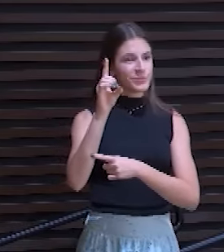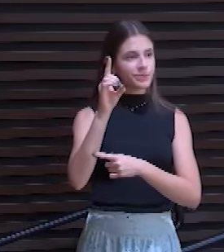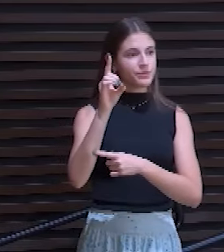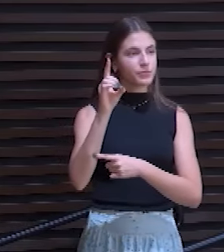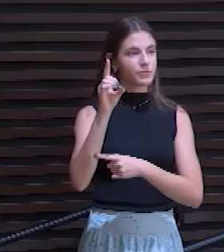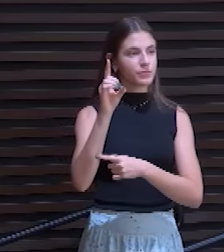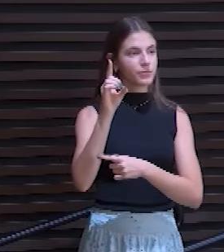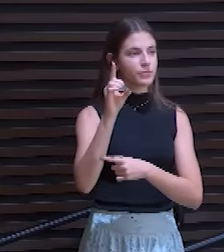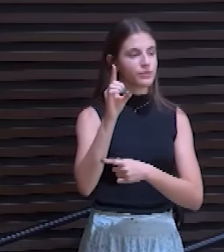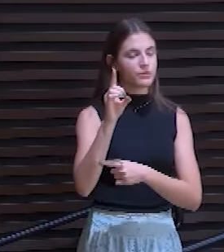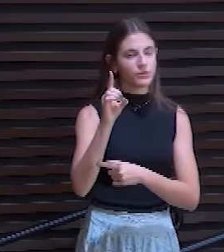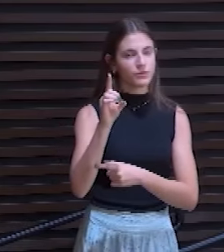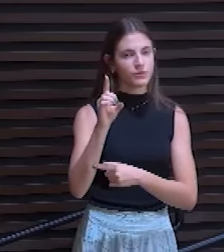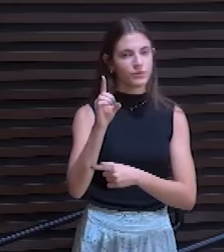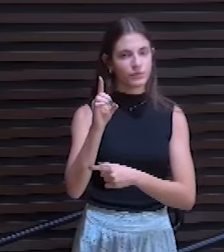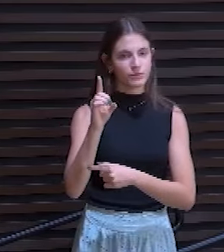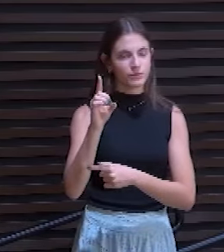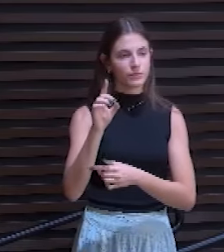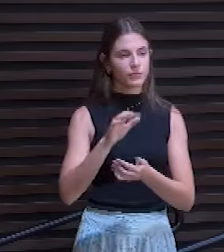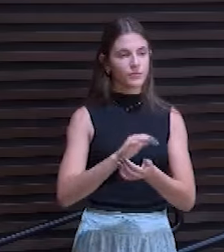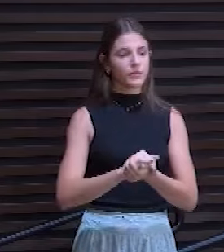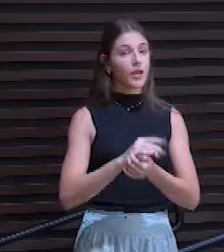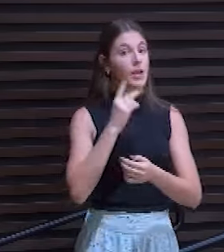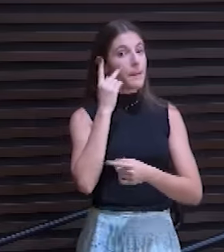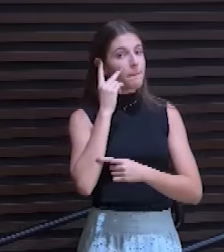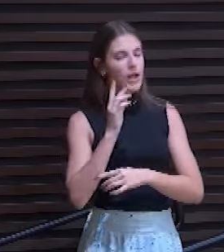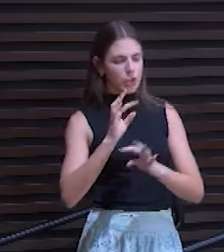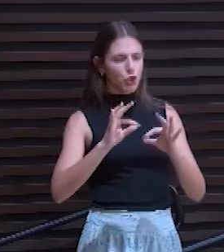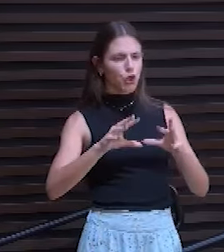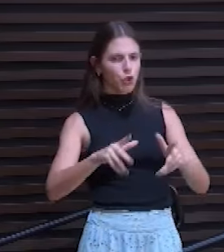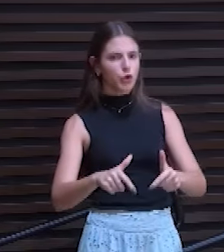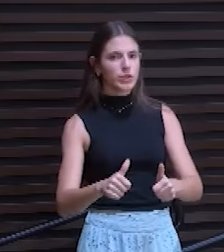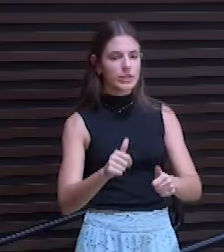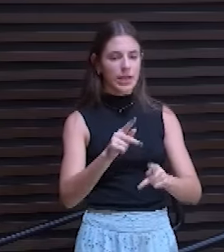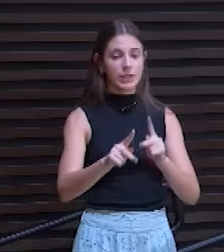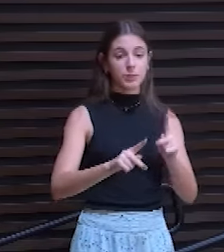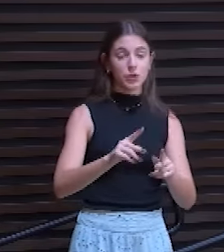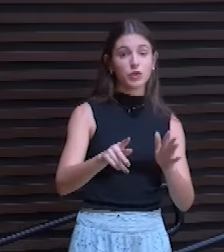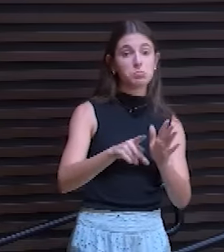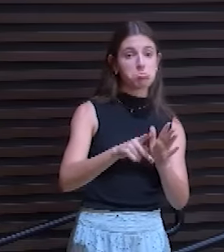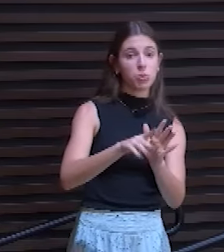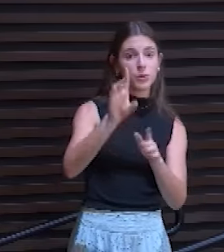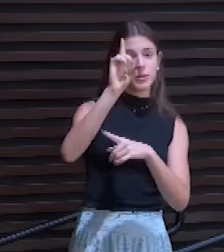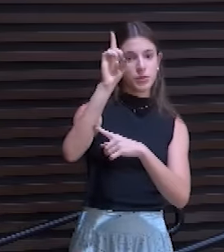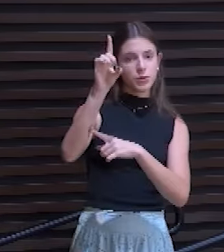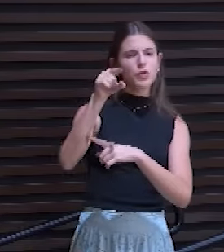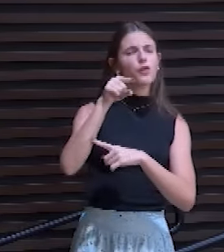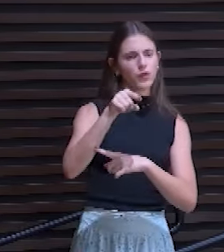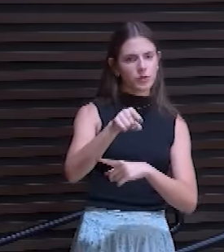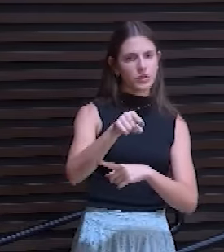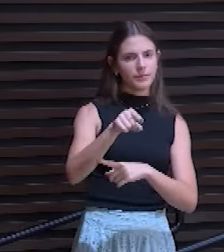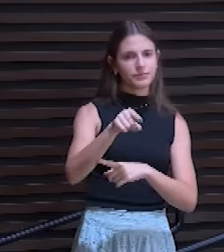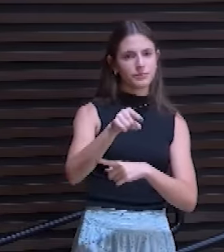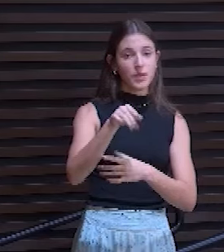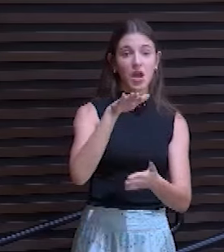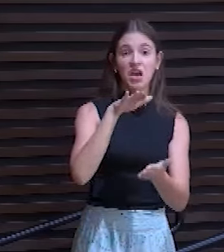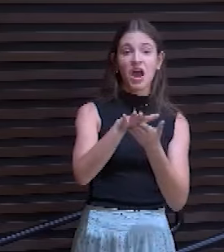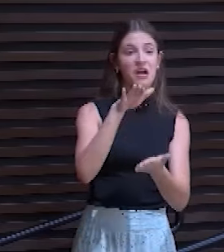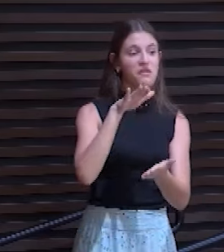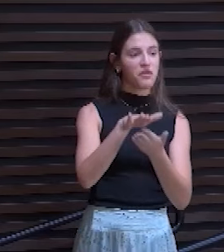Para a mulher de Deus. Para o adolescente de Deus. Para o jovem de Deus. Tu, porém, homem de Deus. Foge